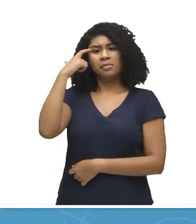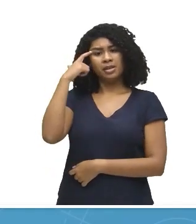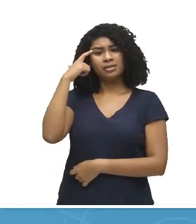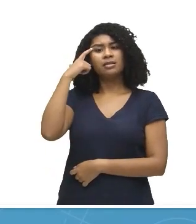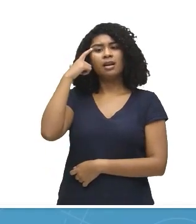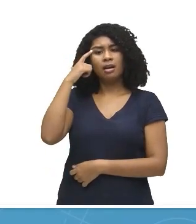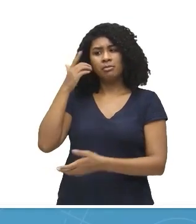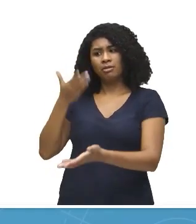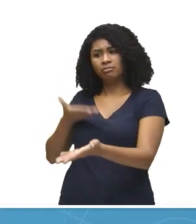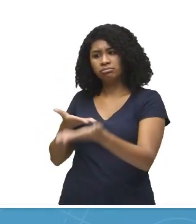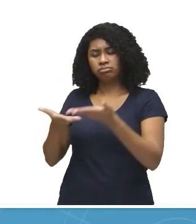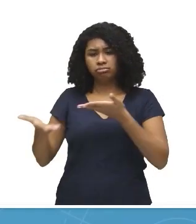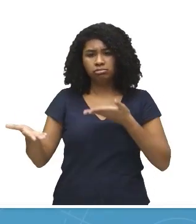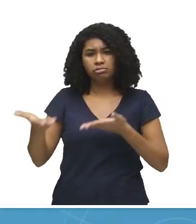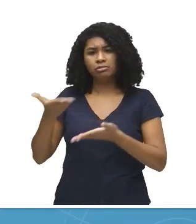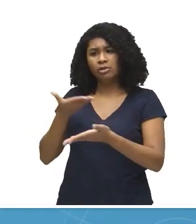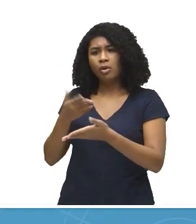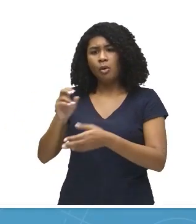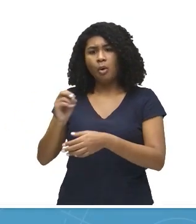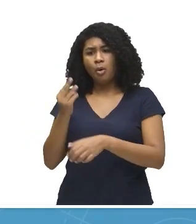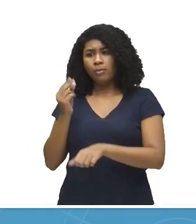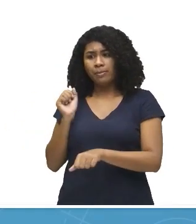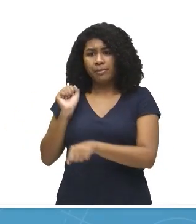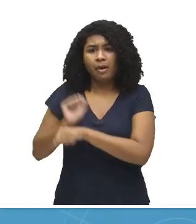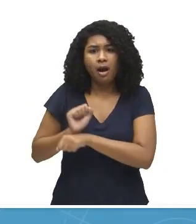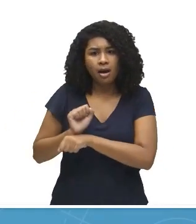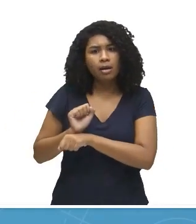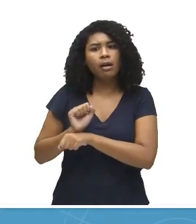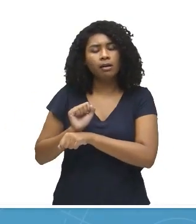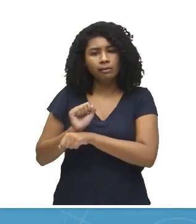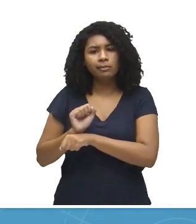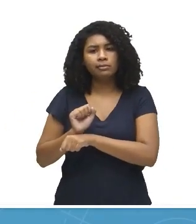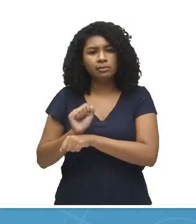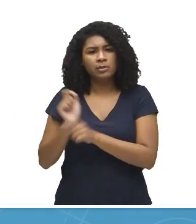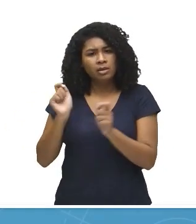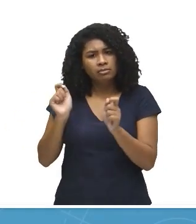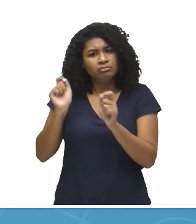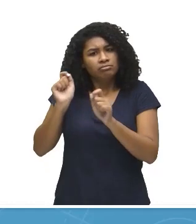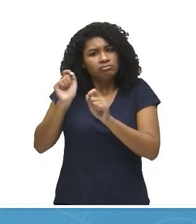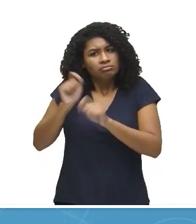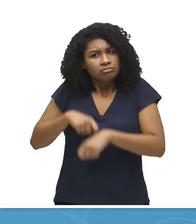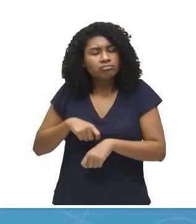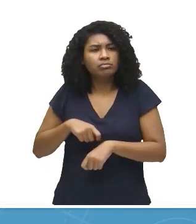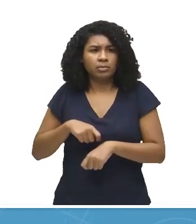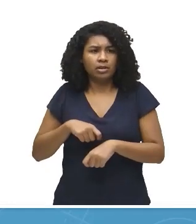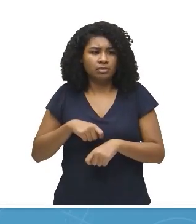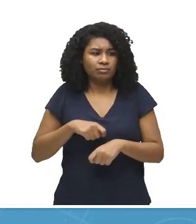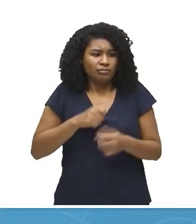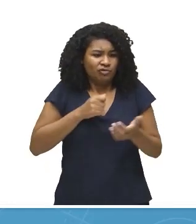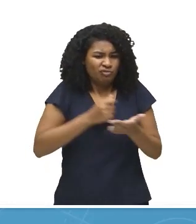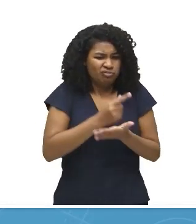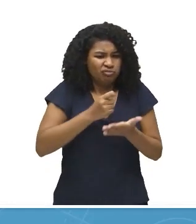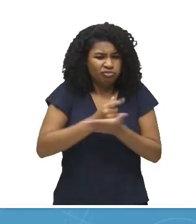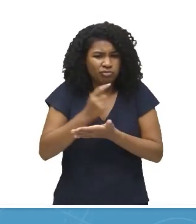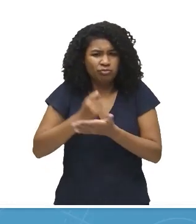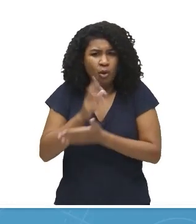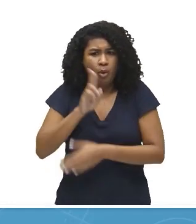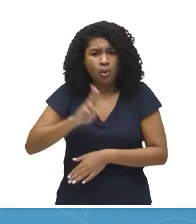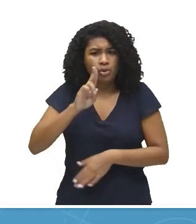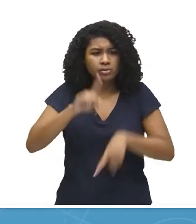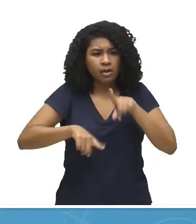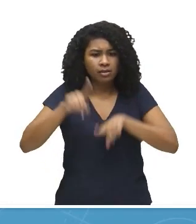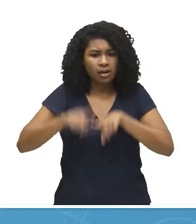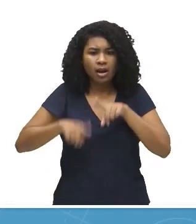mais, frear um pouco mais para a gente se tornar aí um pouco menos consumista do que a gente está